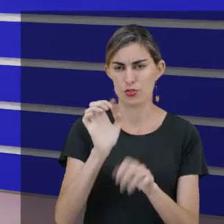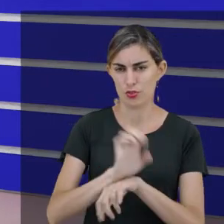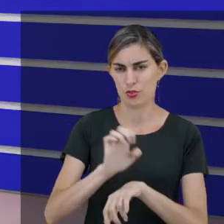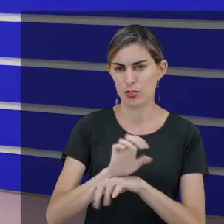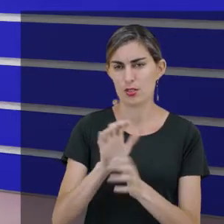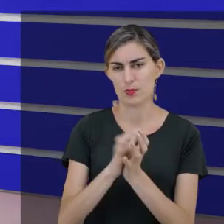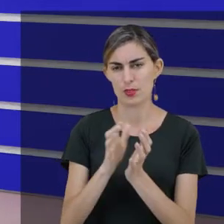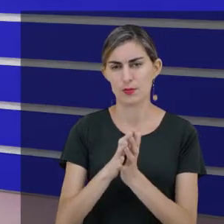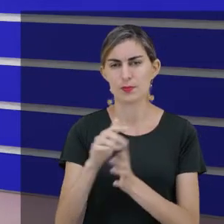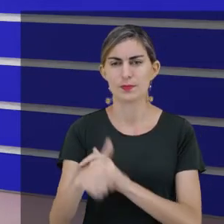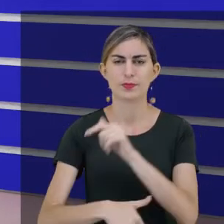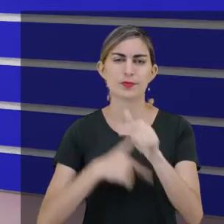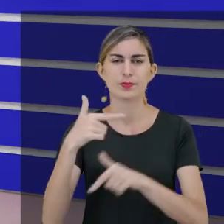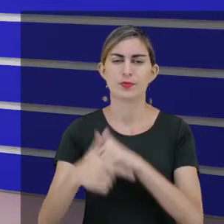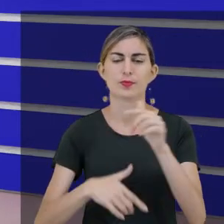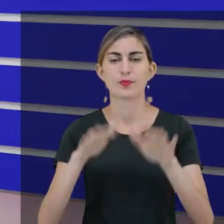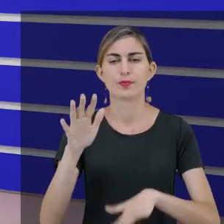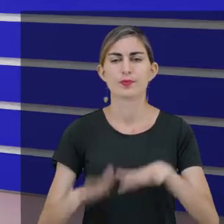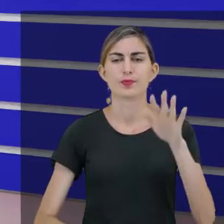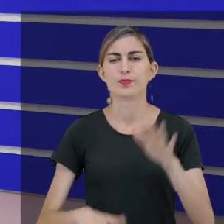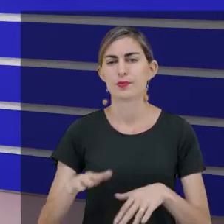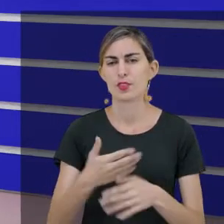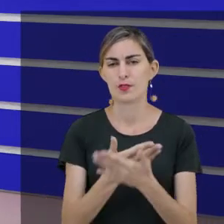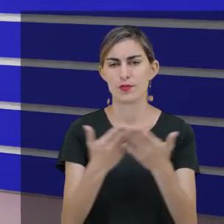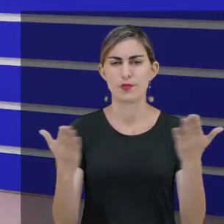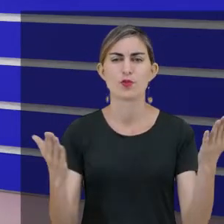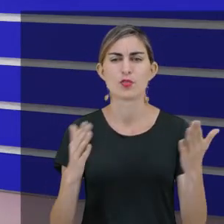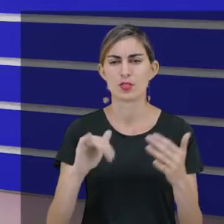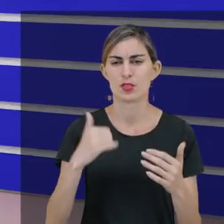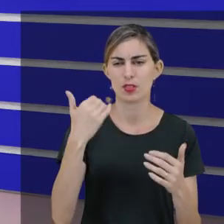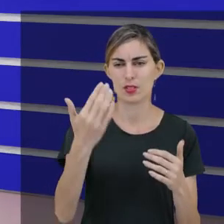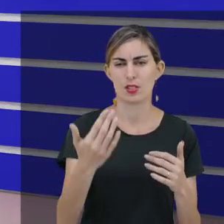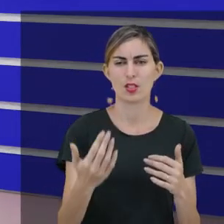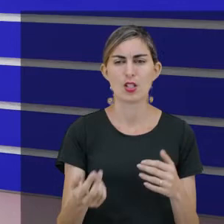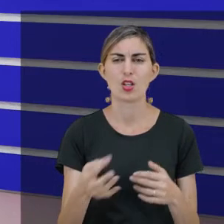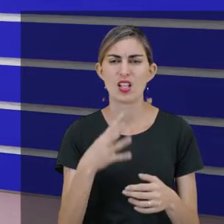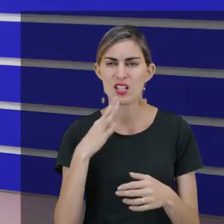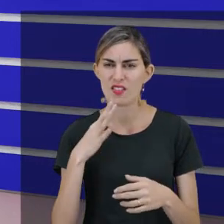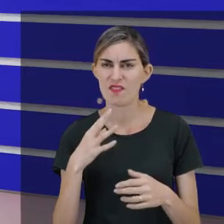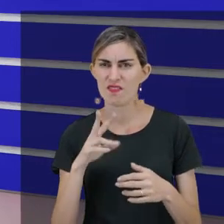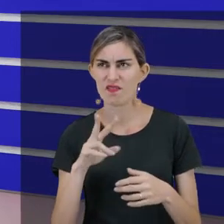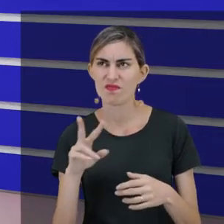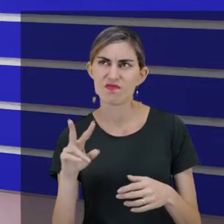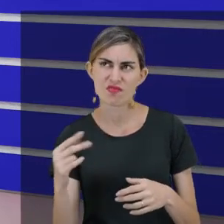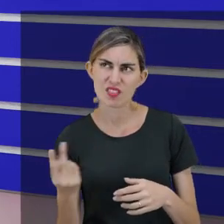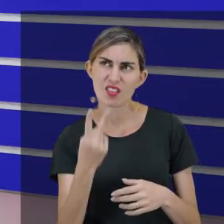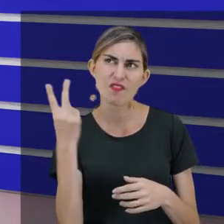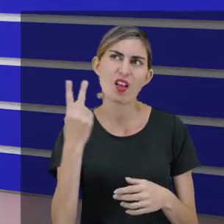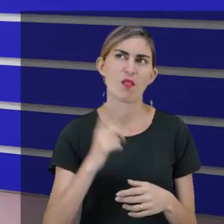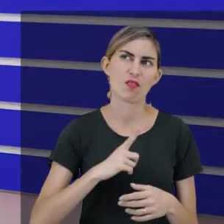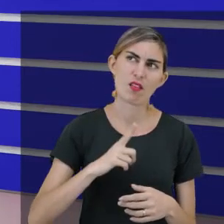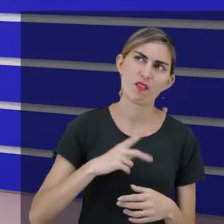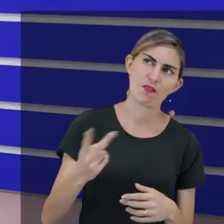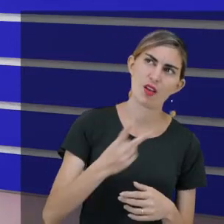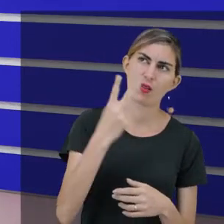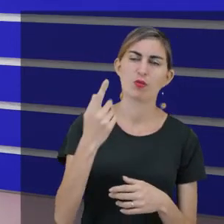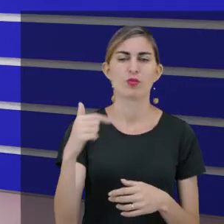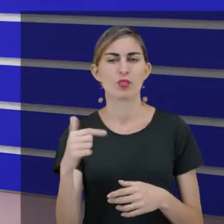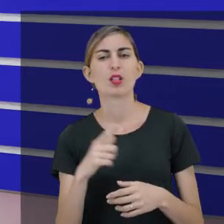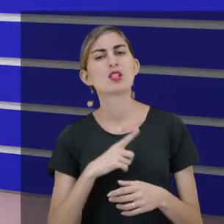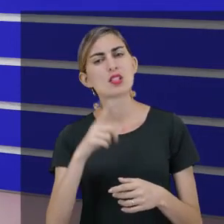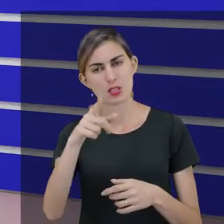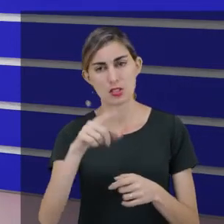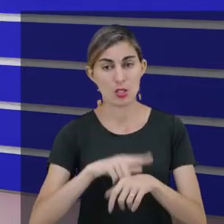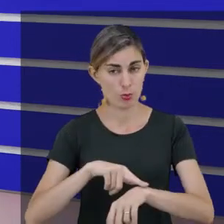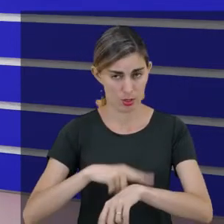um trabalho que, às vezes, você que está aí do outro lado pode ficar pensando, será que vale a pena? Que vai valer a pena aquilo que você fizer